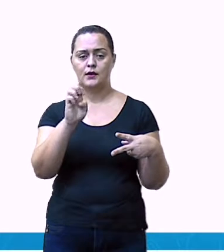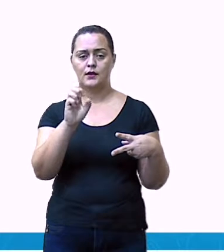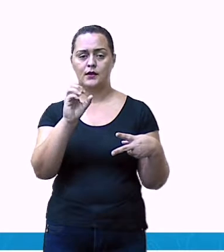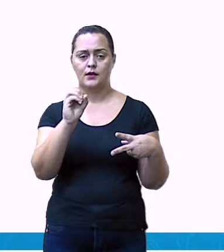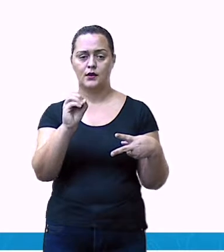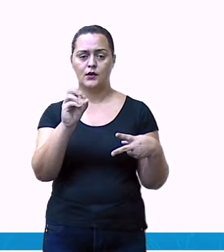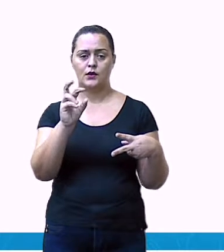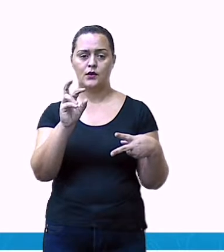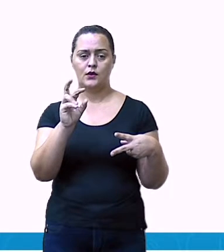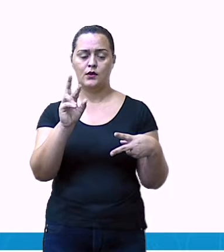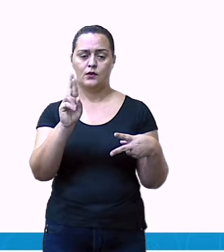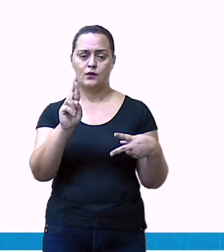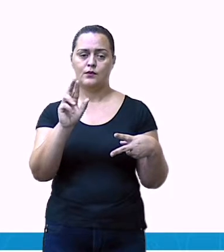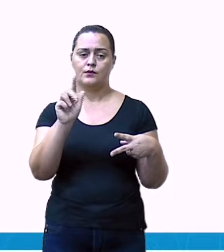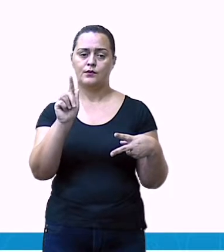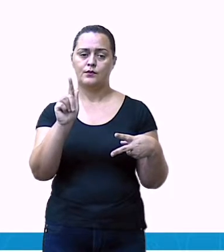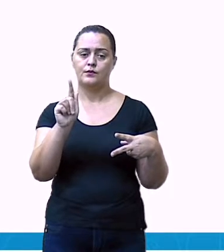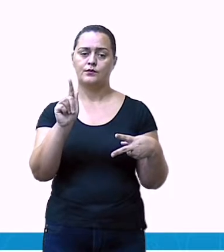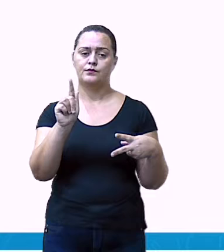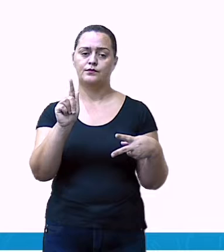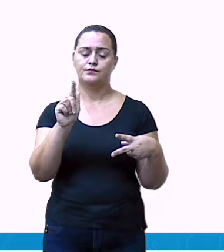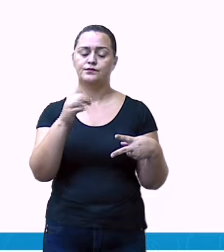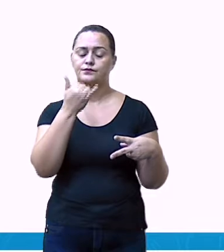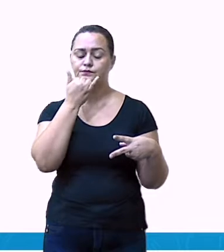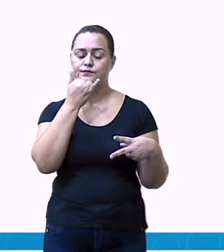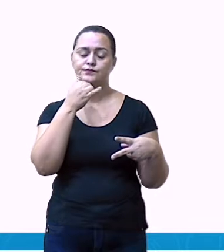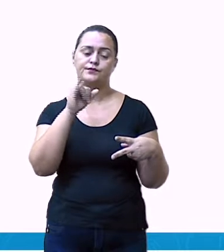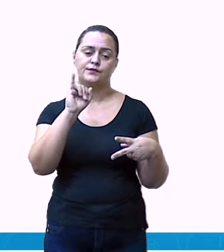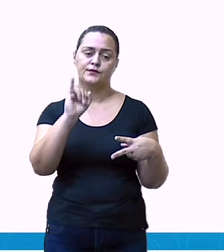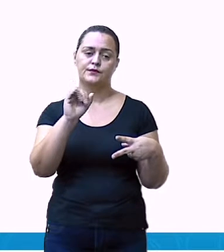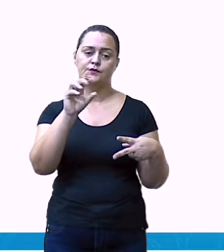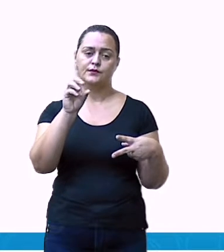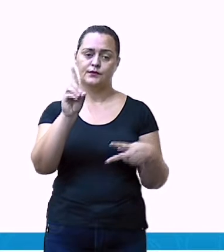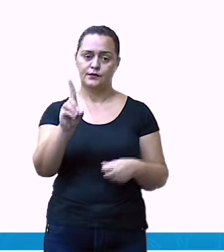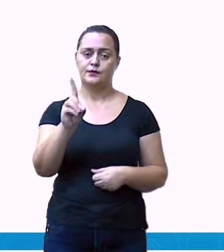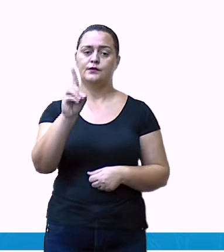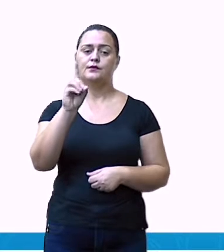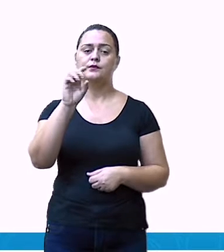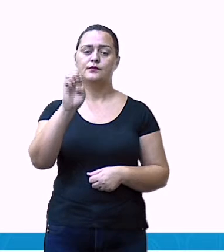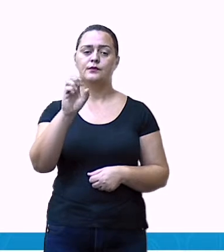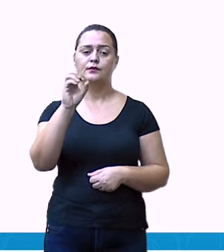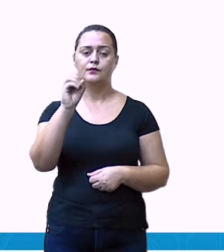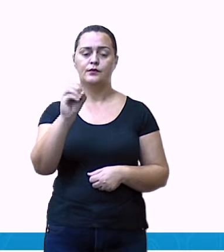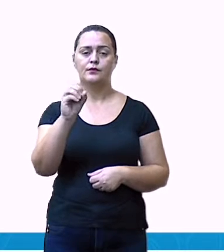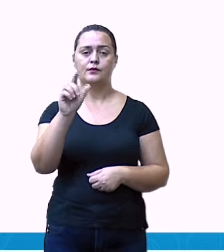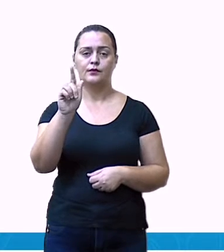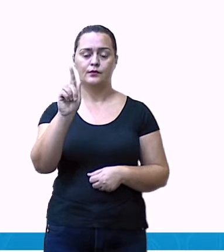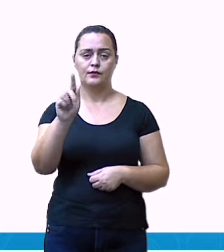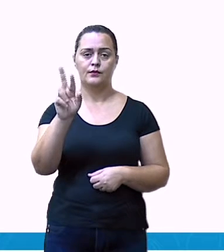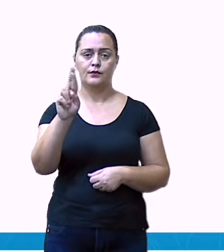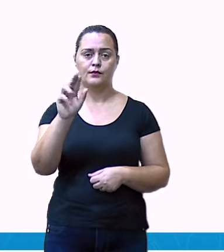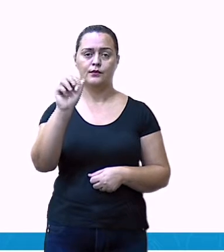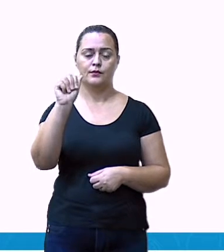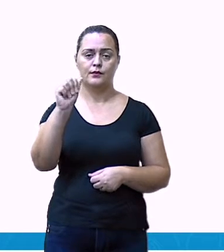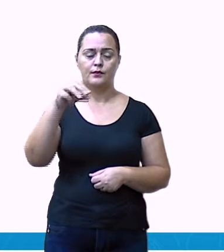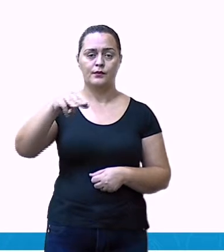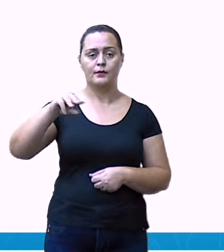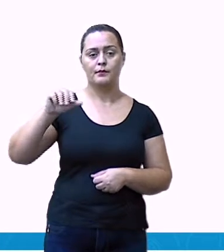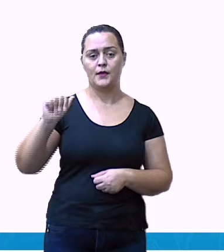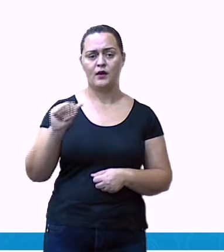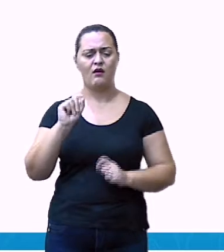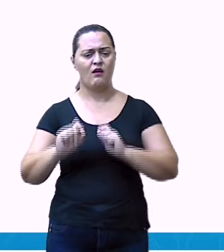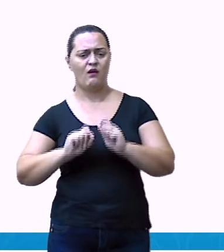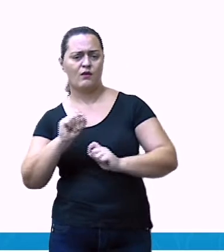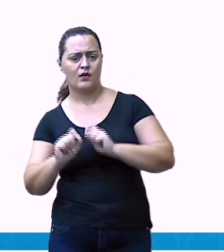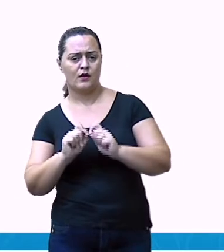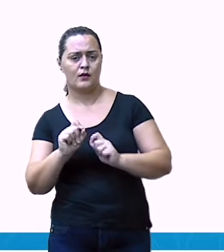acontecimento, um objeto. Então, colocava-se uma imagem, aquela imagem ali vai representar uma ideia, um acontecimento